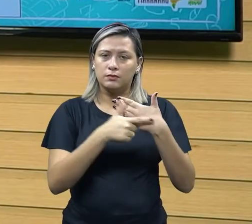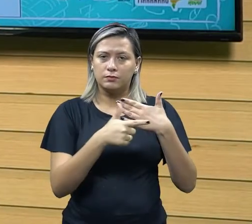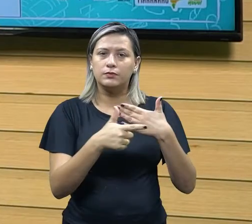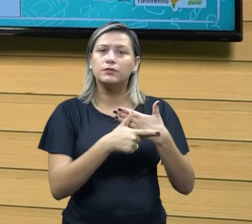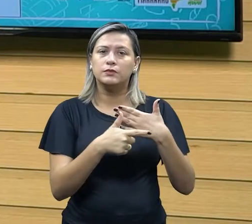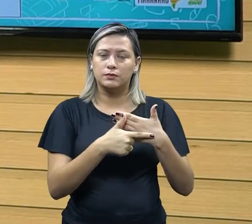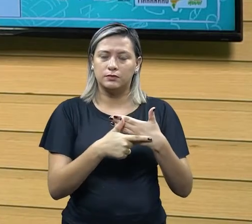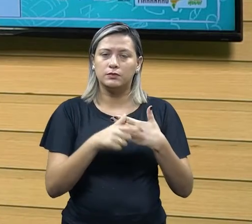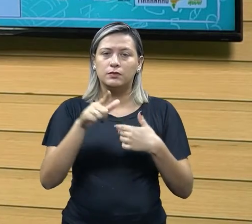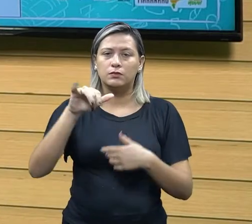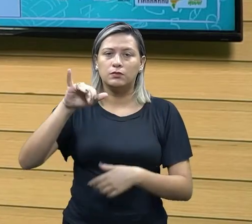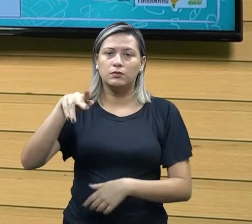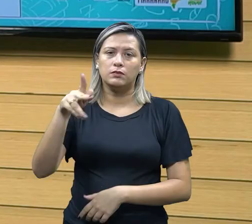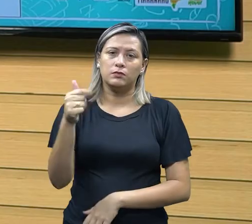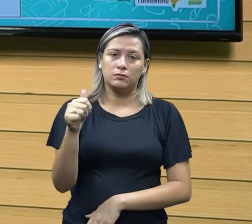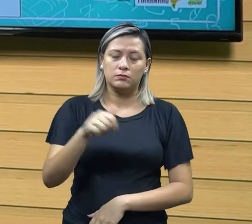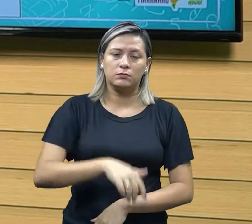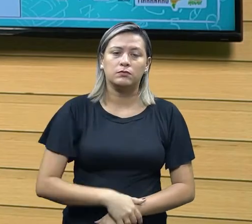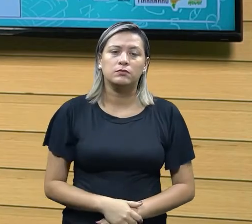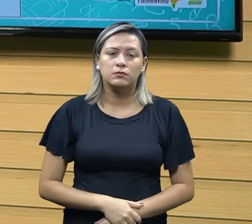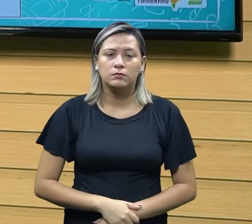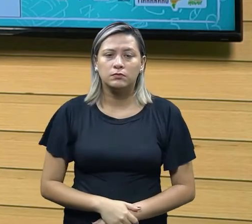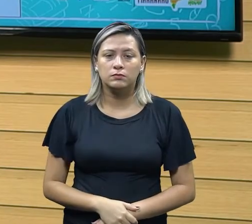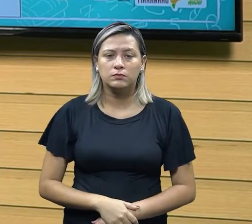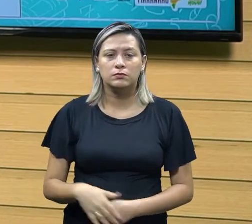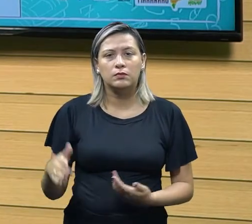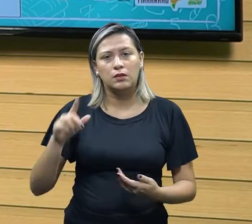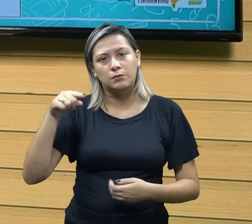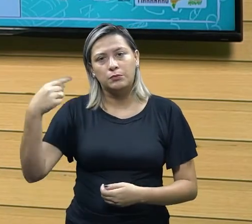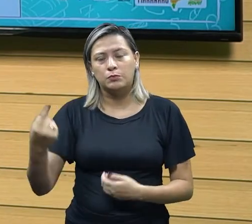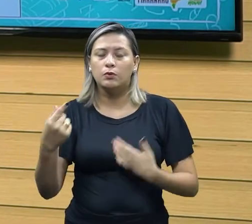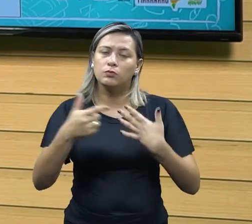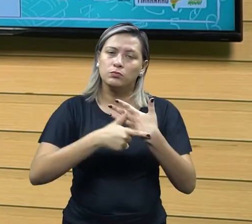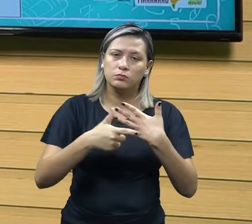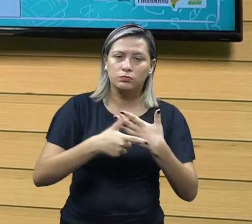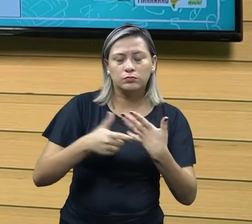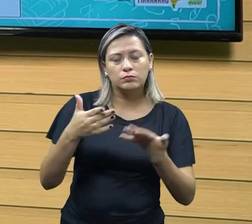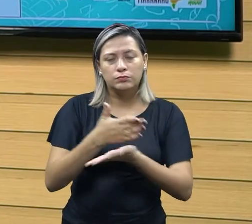a função linha e vai partir para uma outra